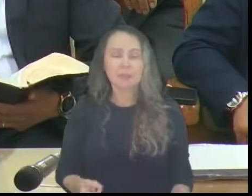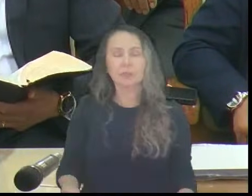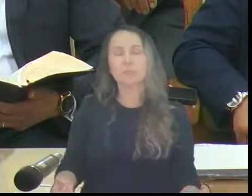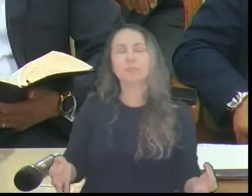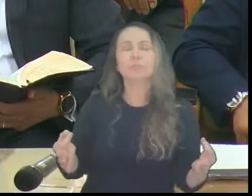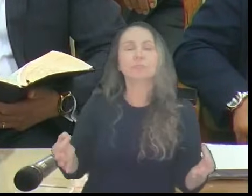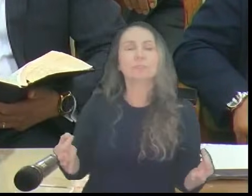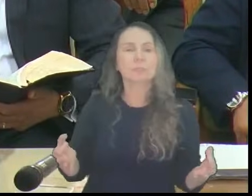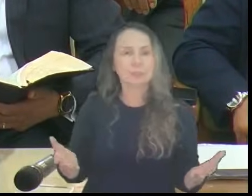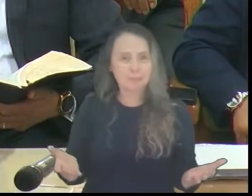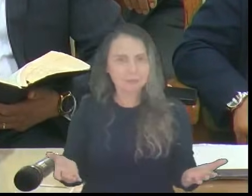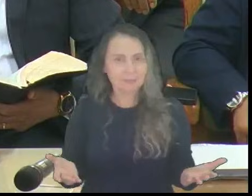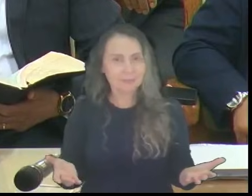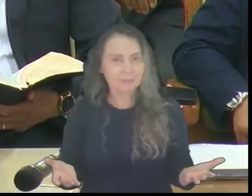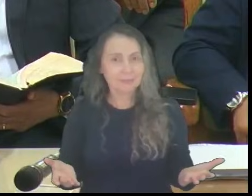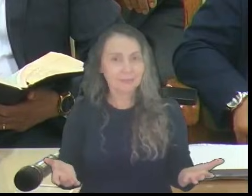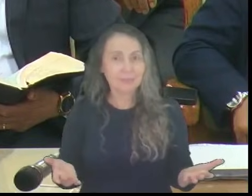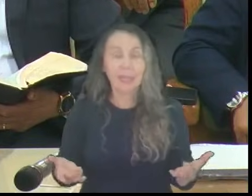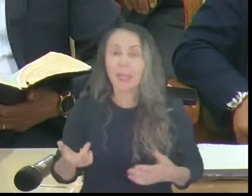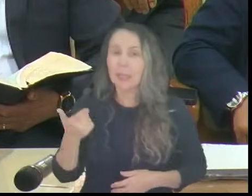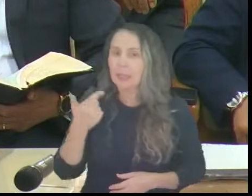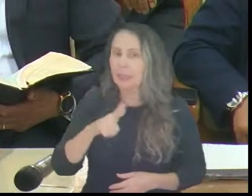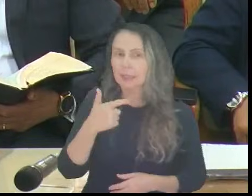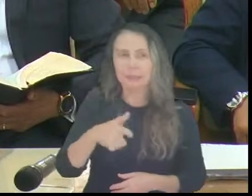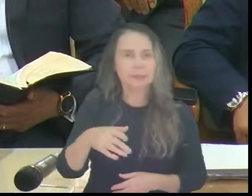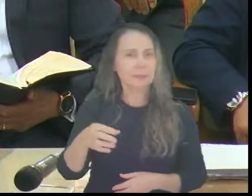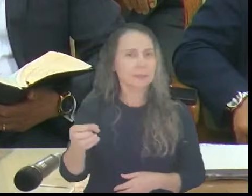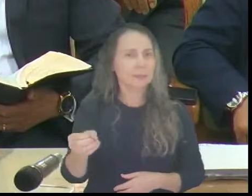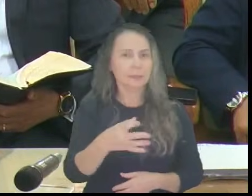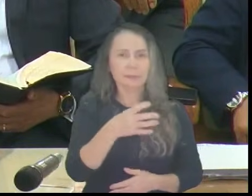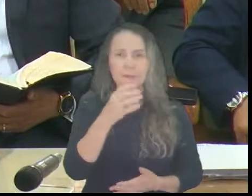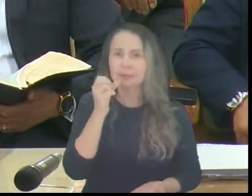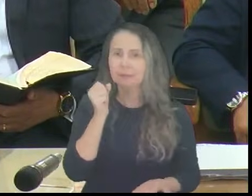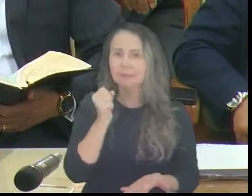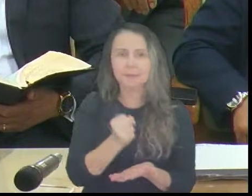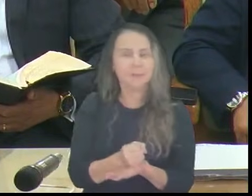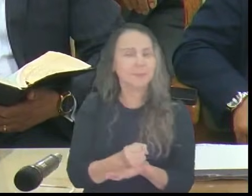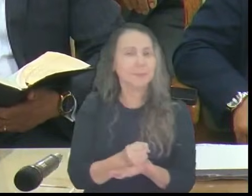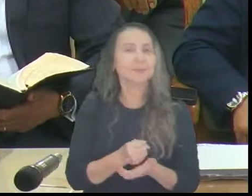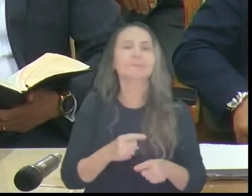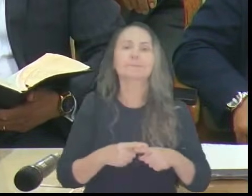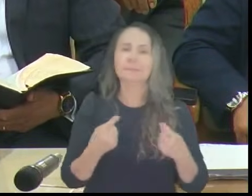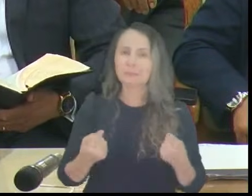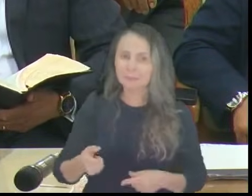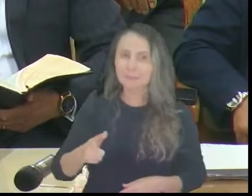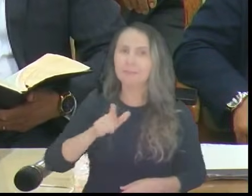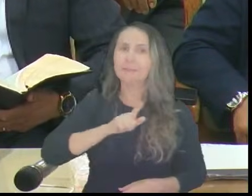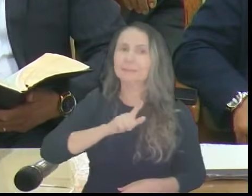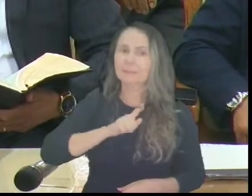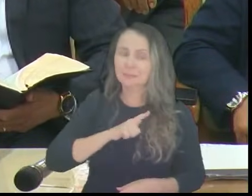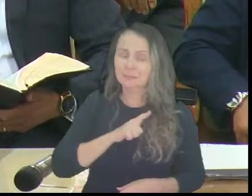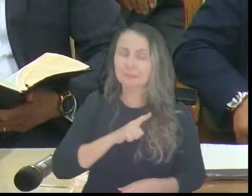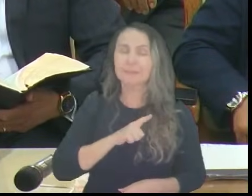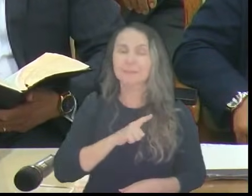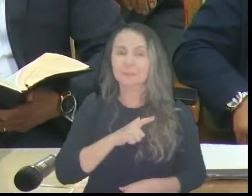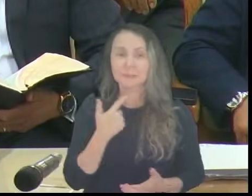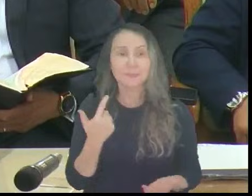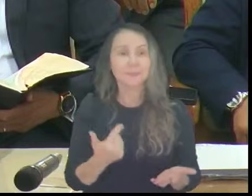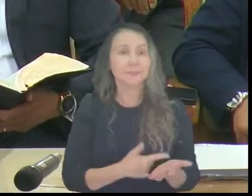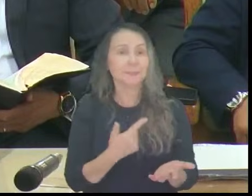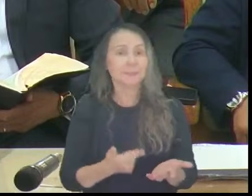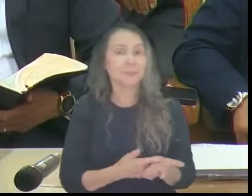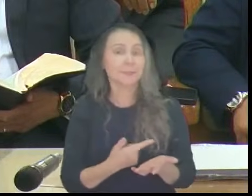disso. Não tinha o Novo Testamento dos Gideões, mas tinha um livro japonês,